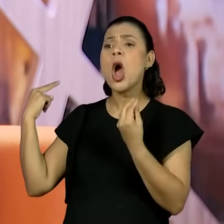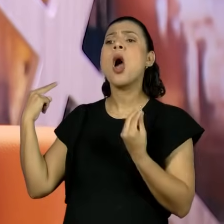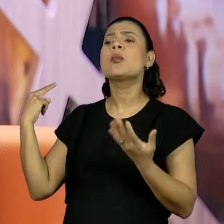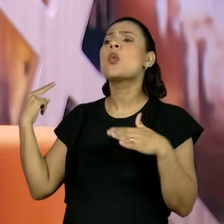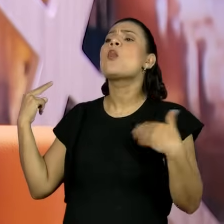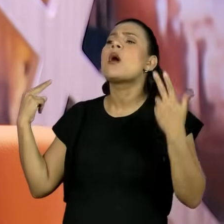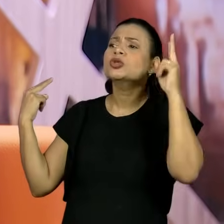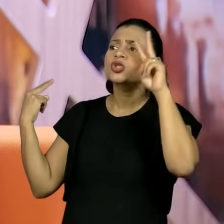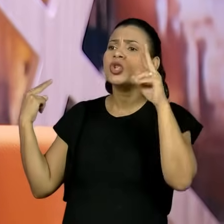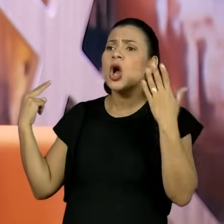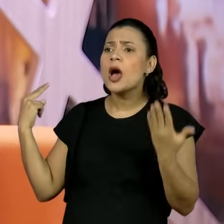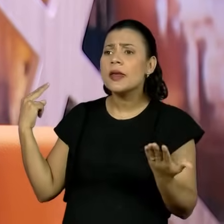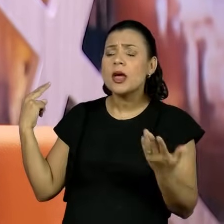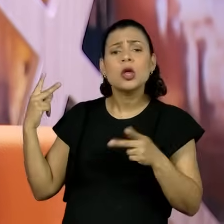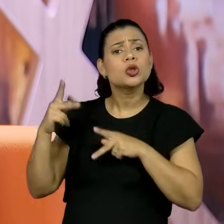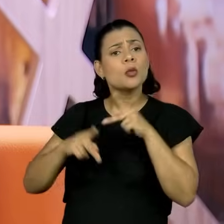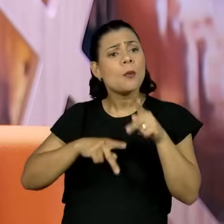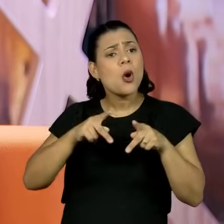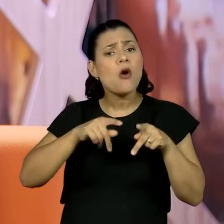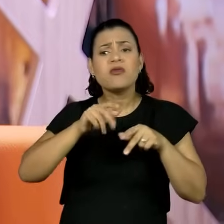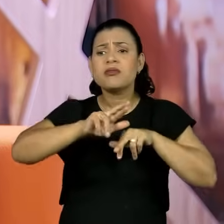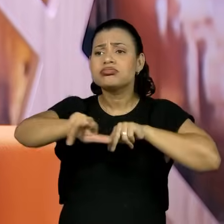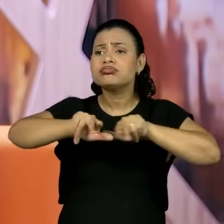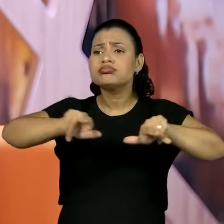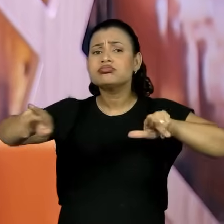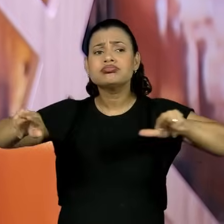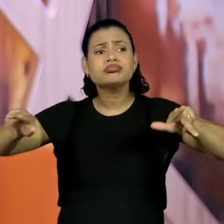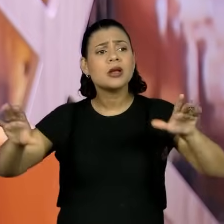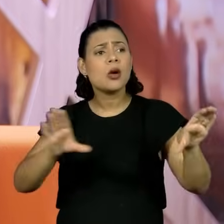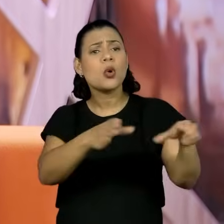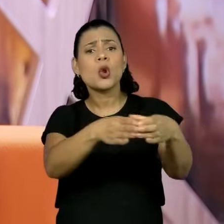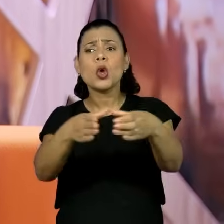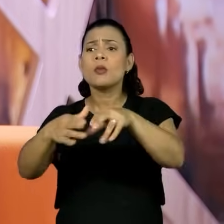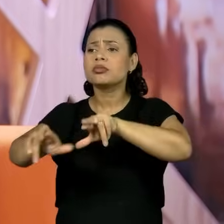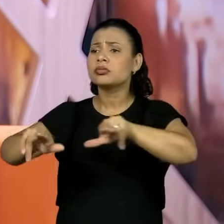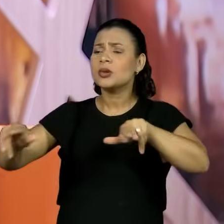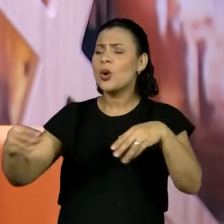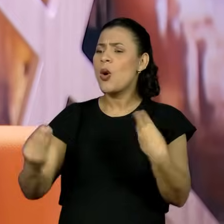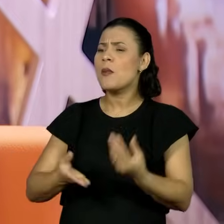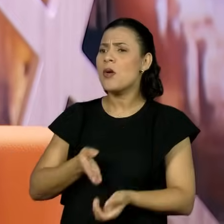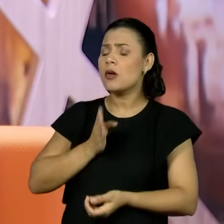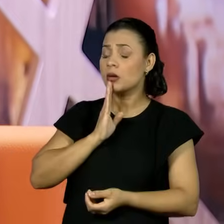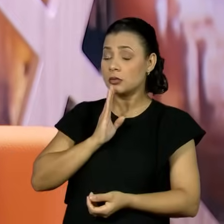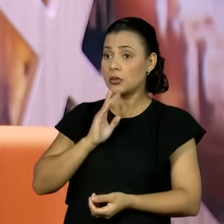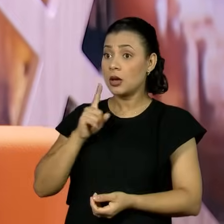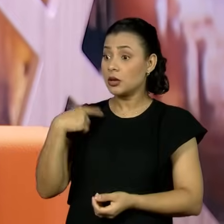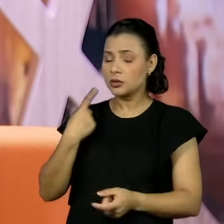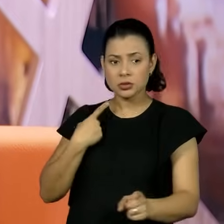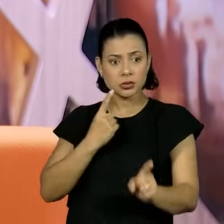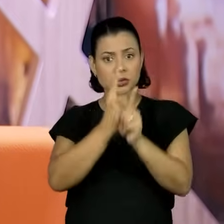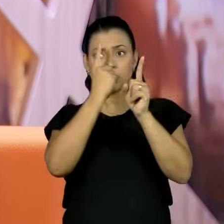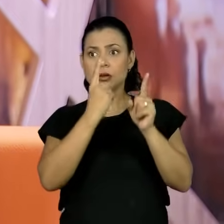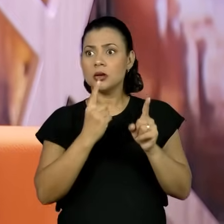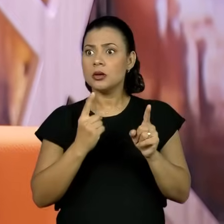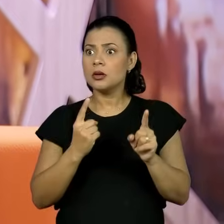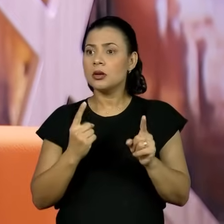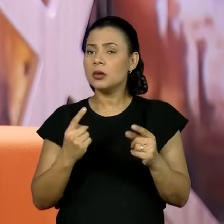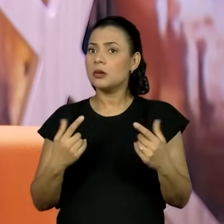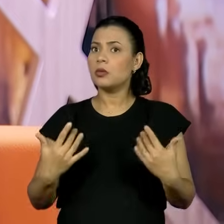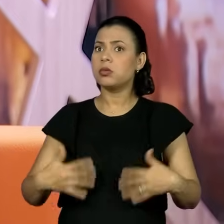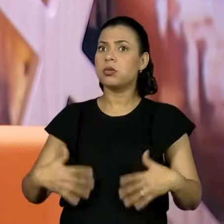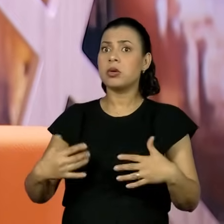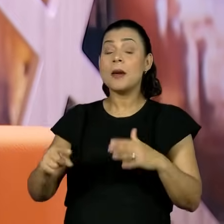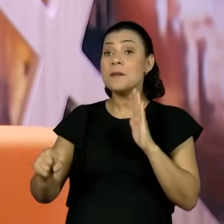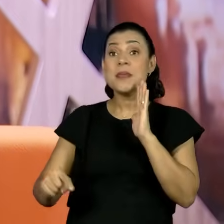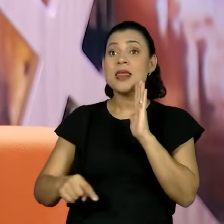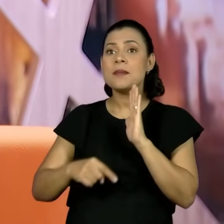história de todo mundo, a história dos povos originários, né? Veja, quando a gente descobre tardiamente que o primeiro romance brasileiro